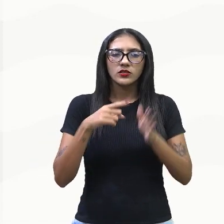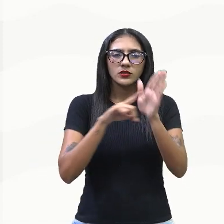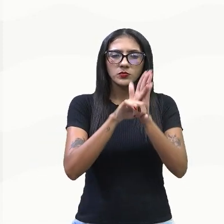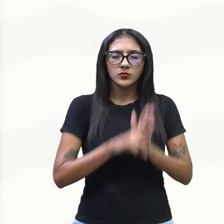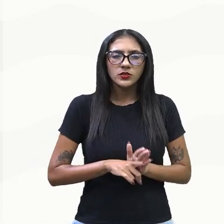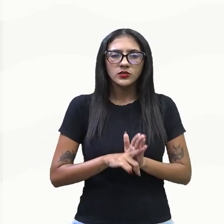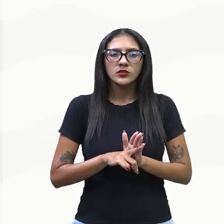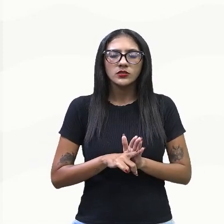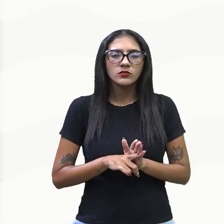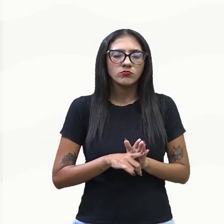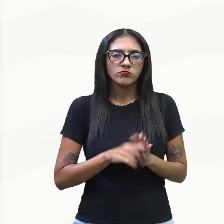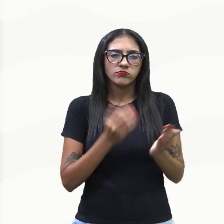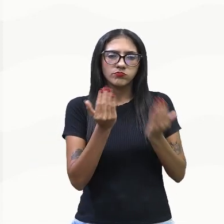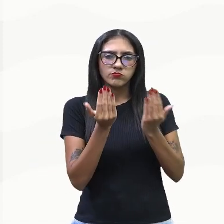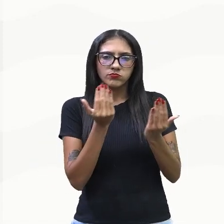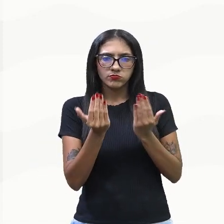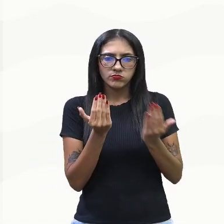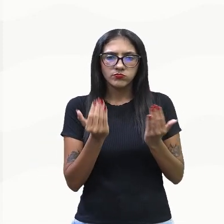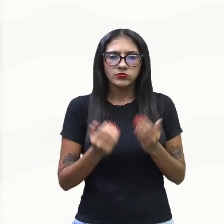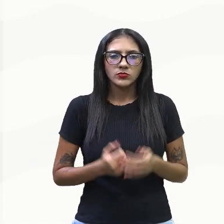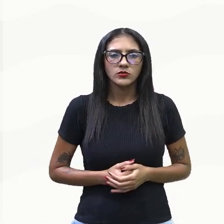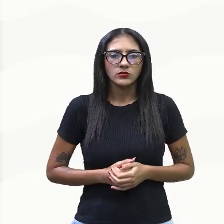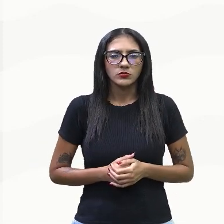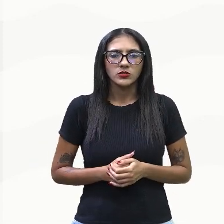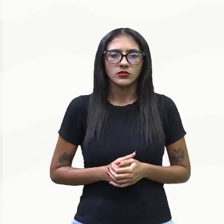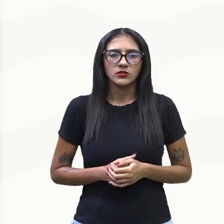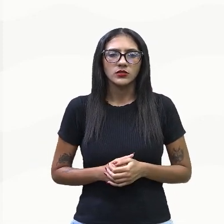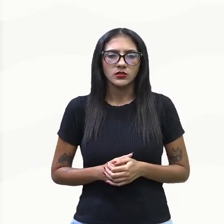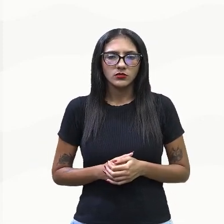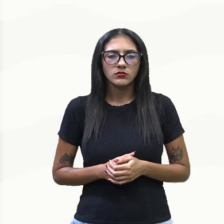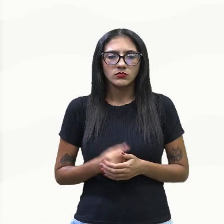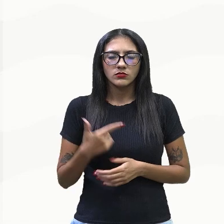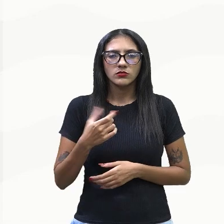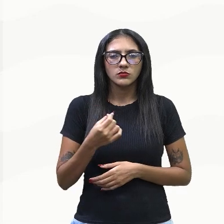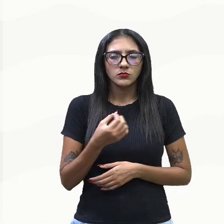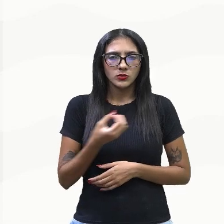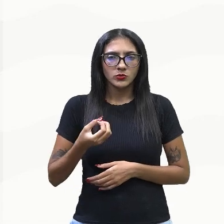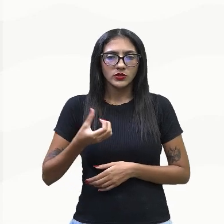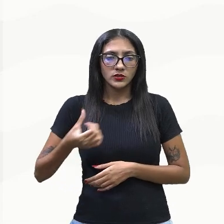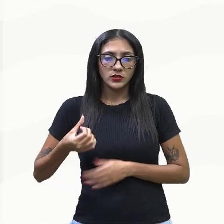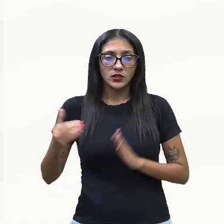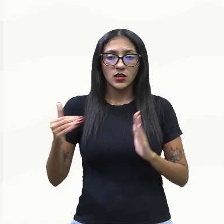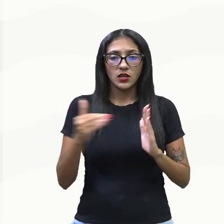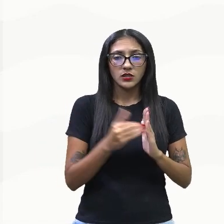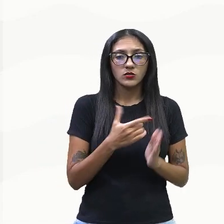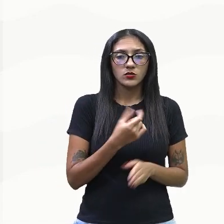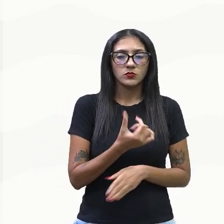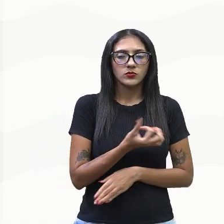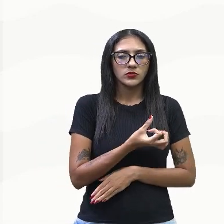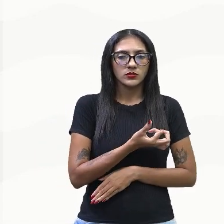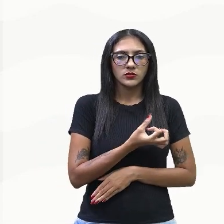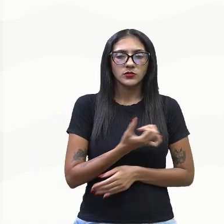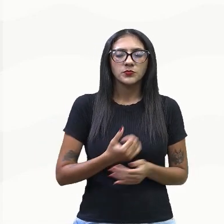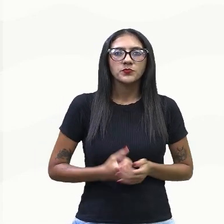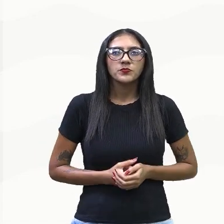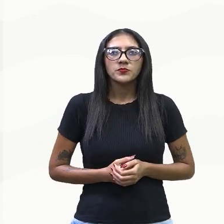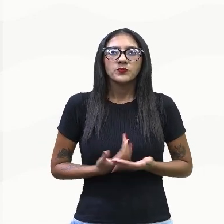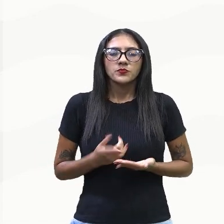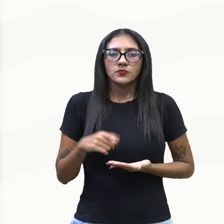feita, foi observada a partir de 2006 até 2016. Cresceu, aqui vem dizendo, está falando sobre